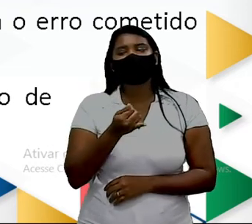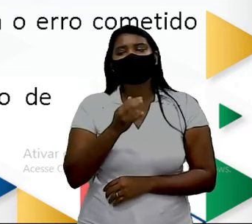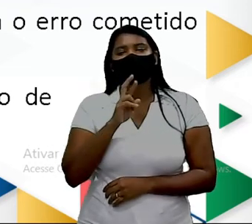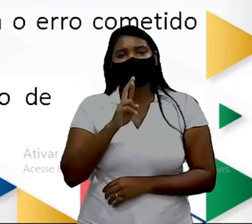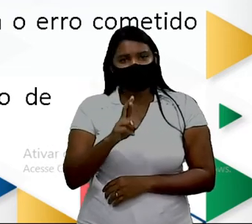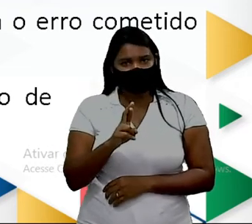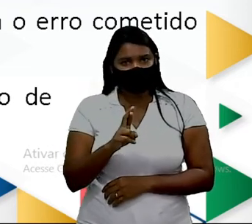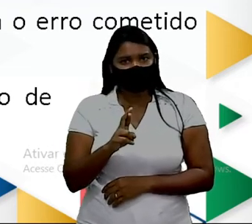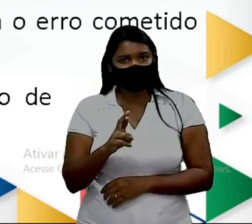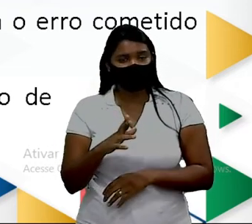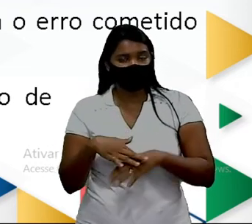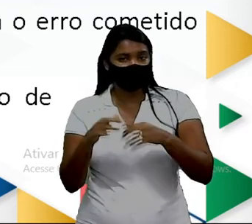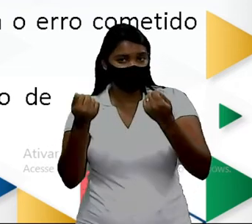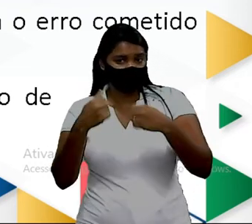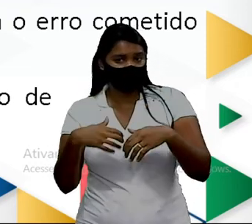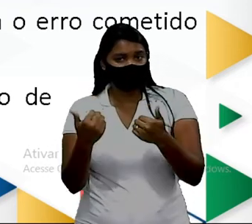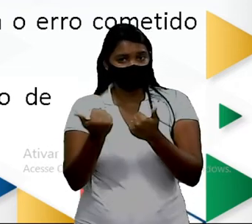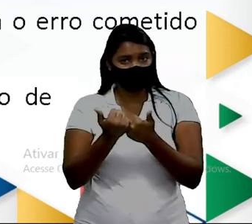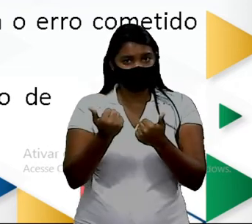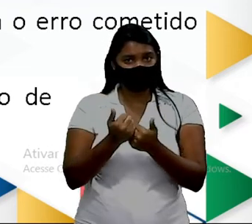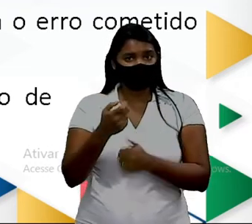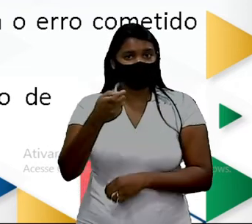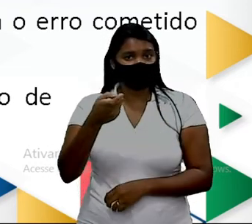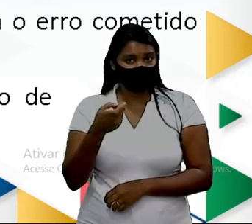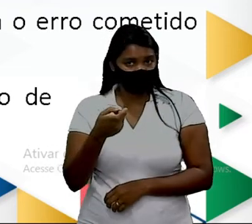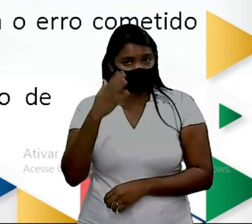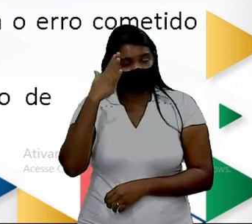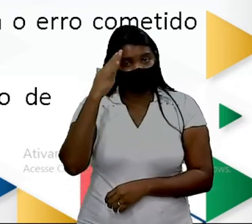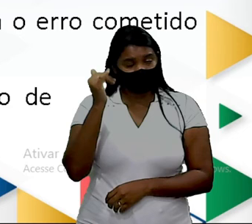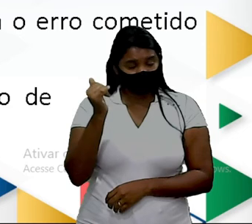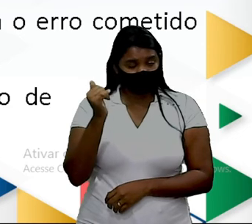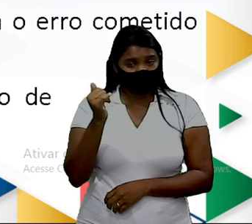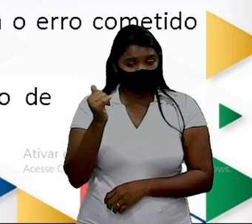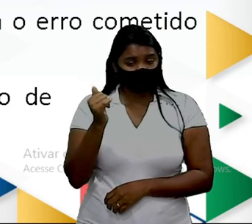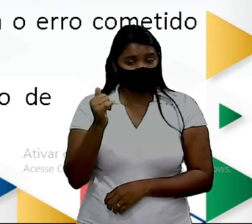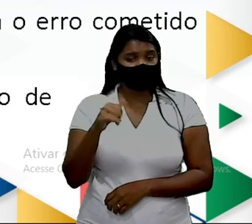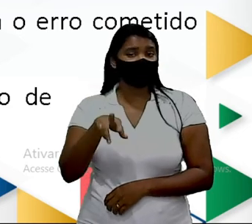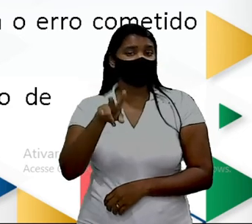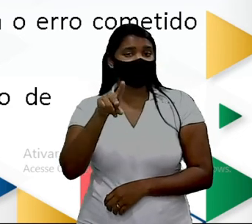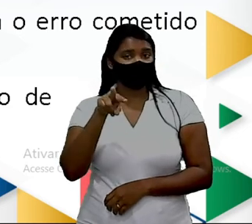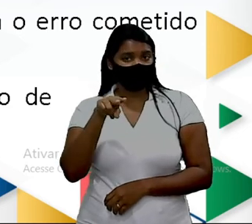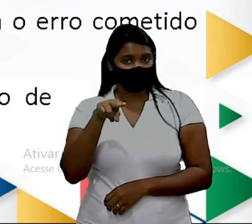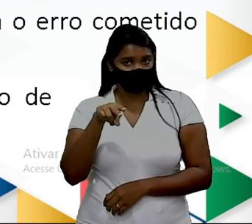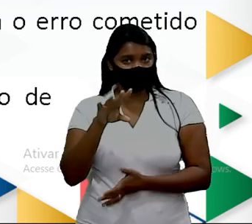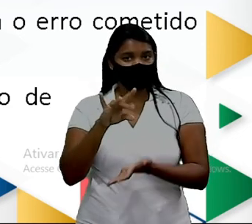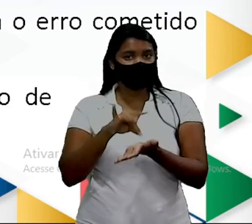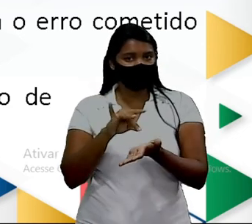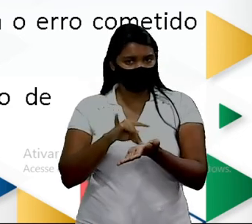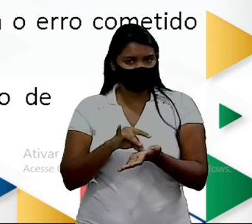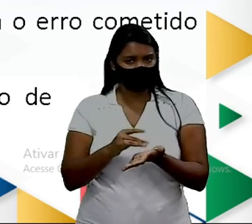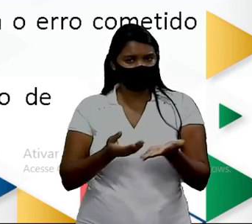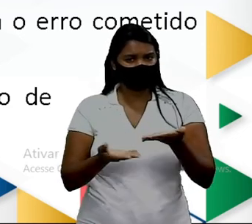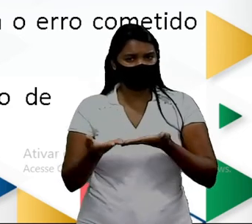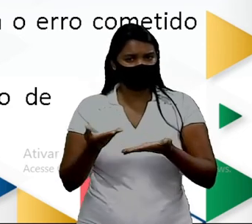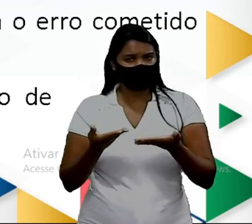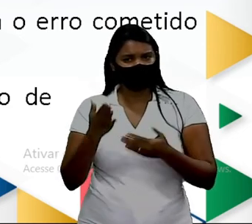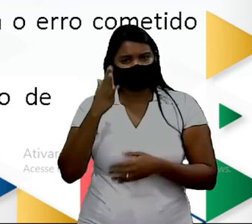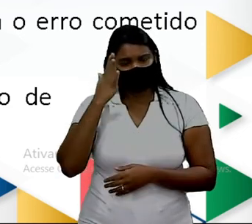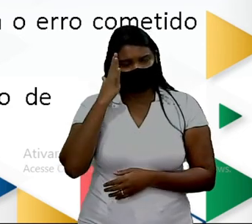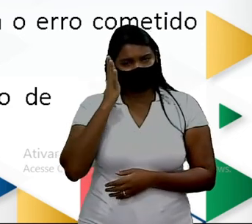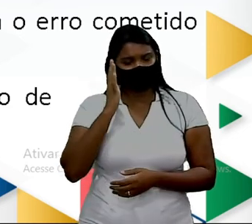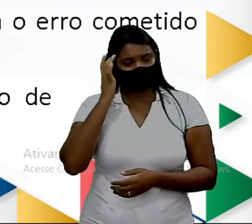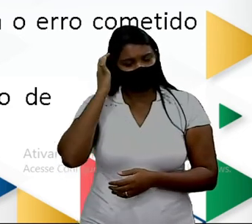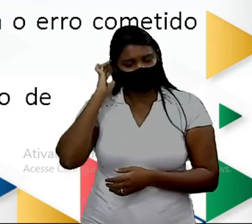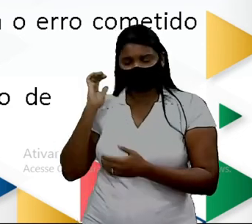resposta possível para eu substituir x e saber se a igualdade realmente bate, né? Se tem equivalência.